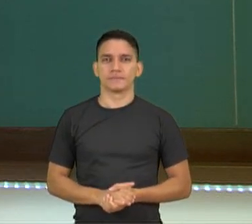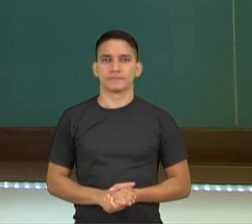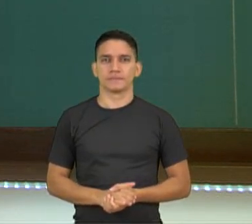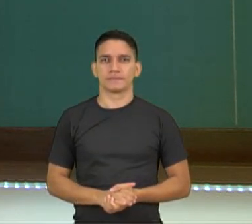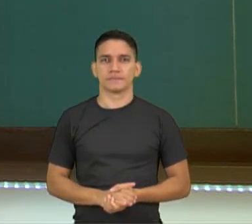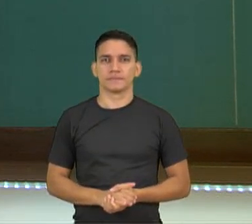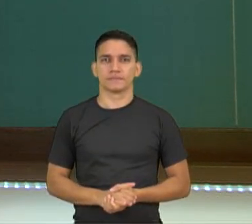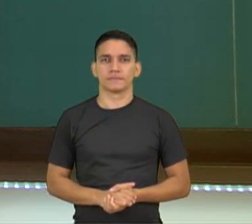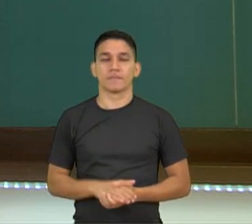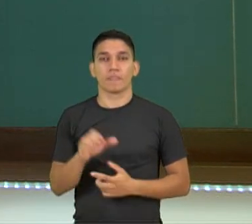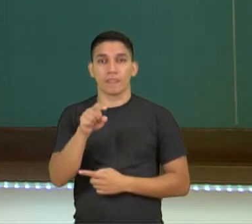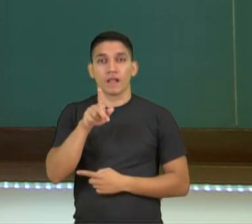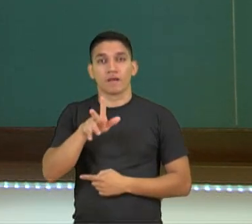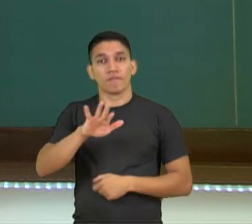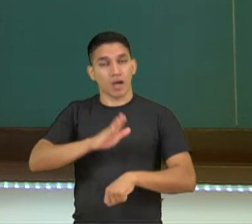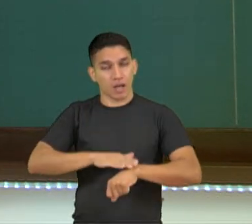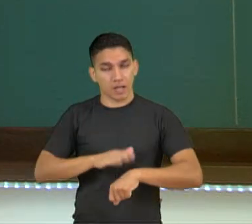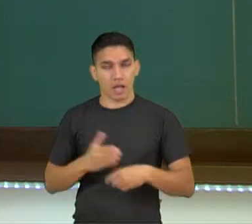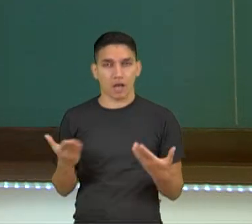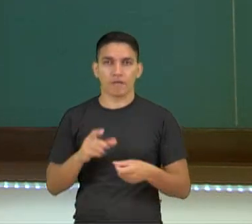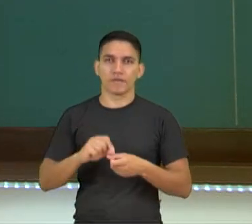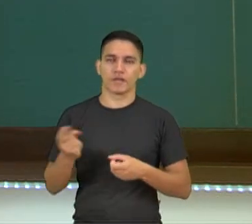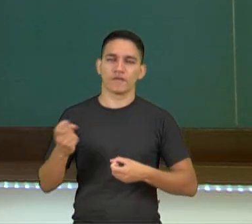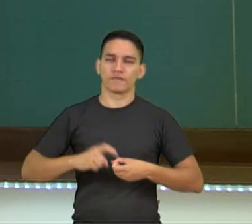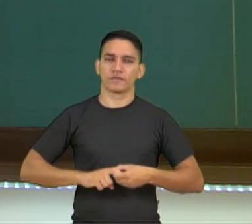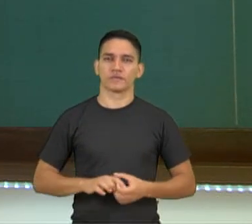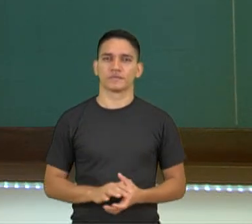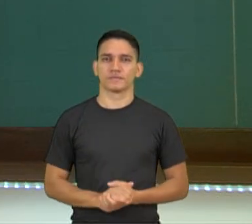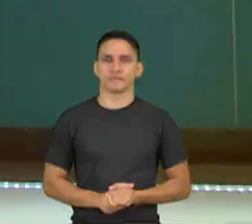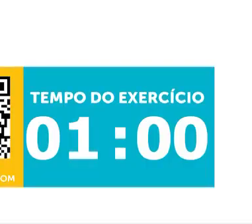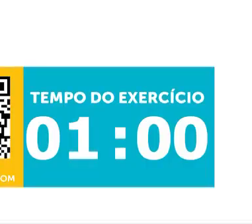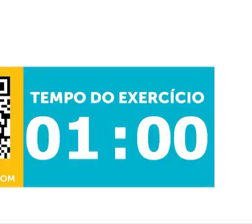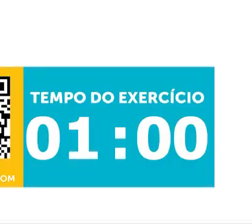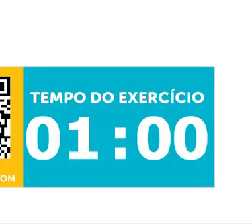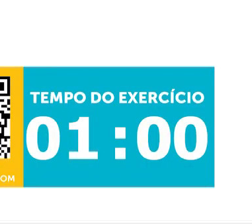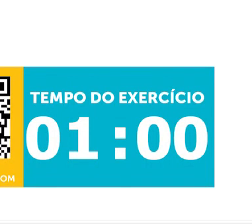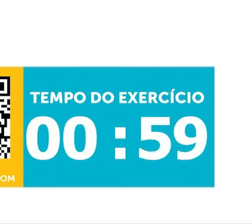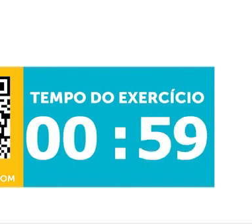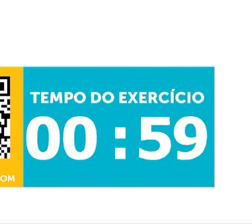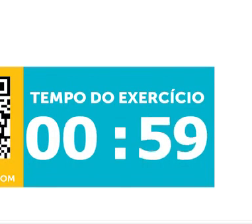a atenção. Você vai ter um tempo para fazer isso e eu já volto.